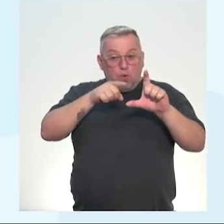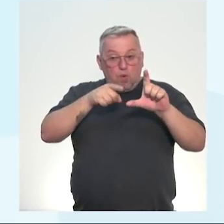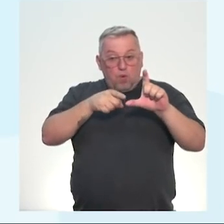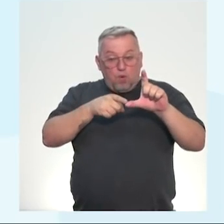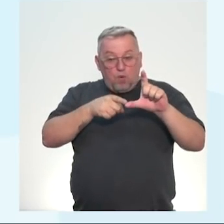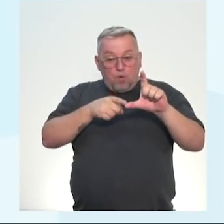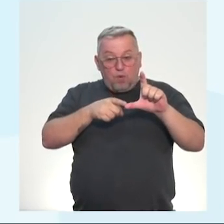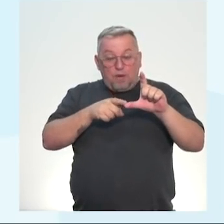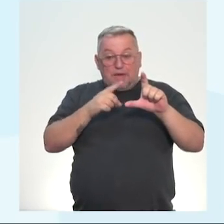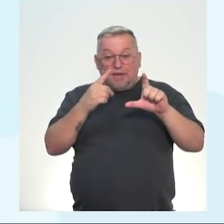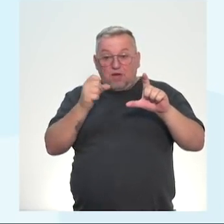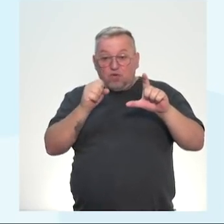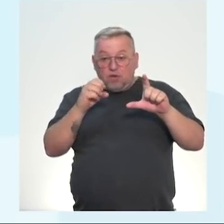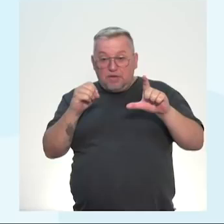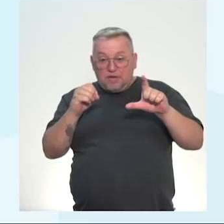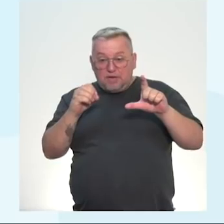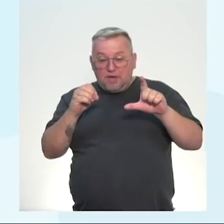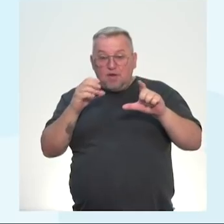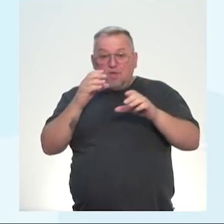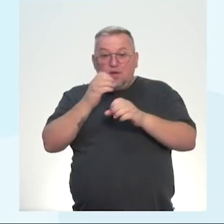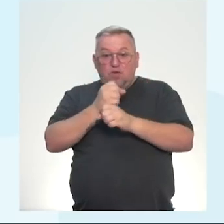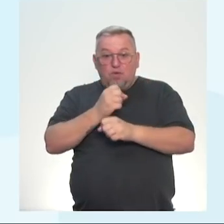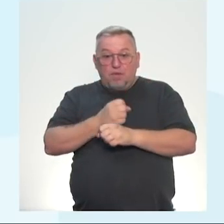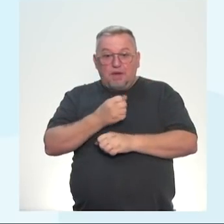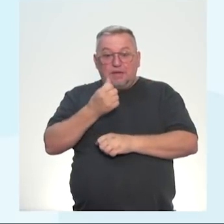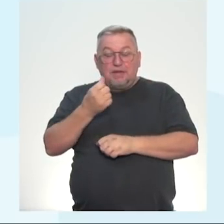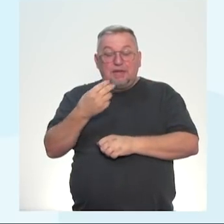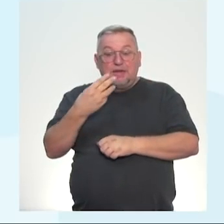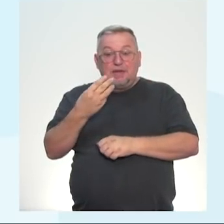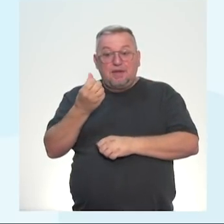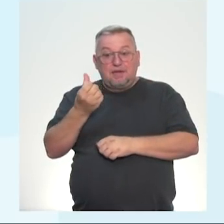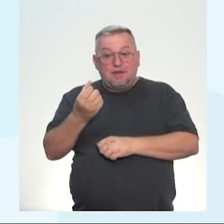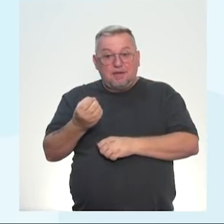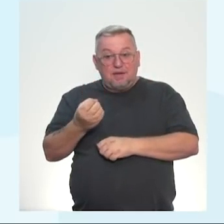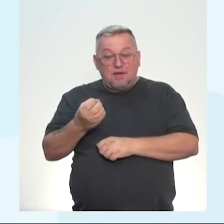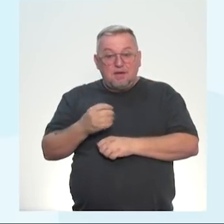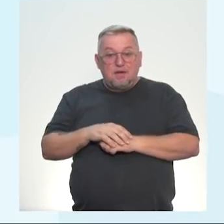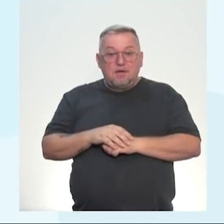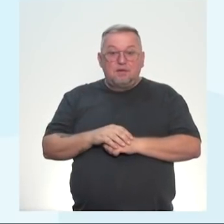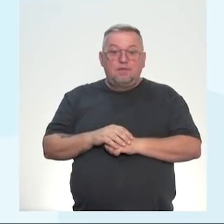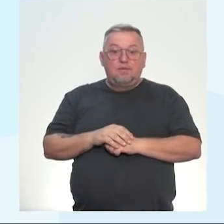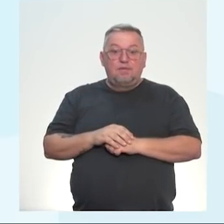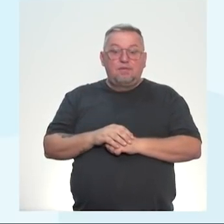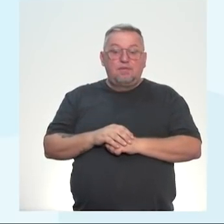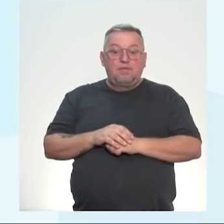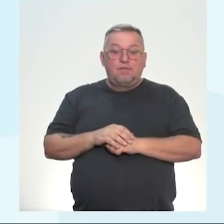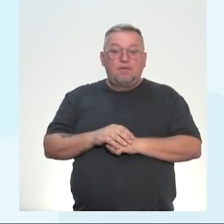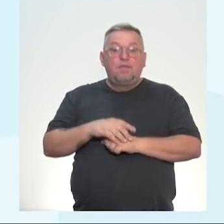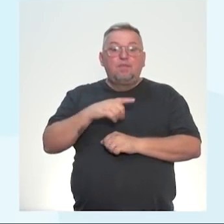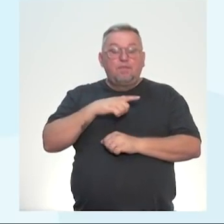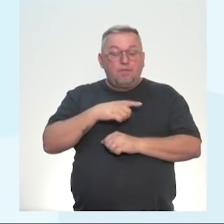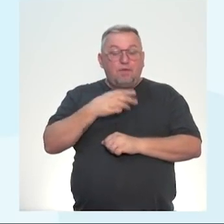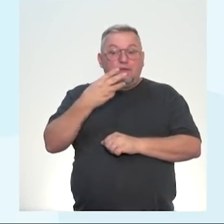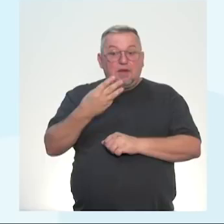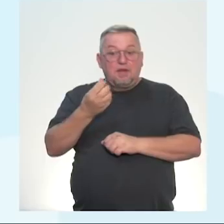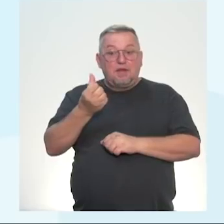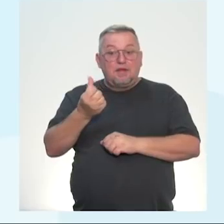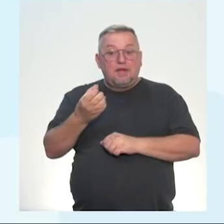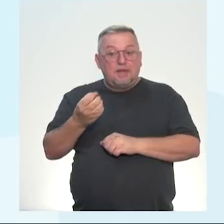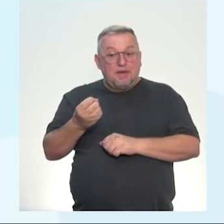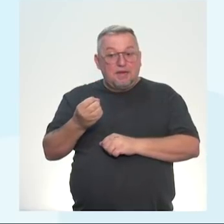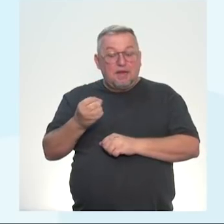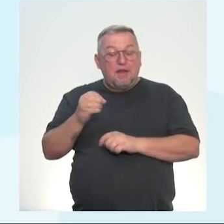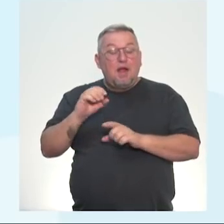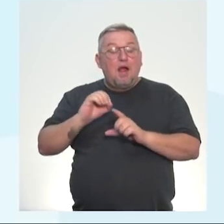é 180, se eu formar com 2 triângulos, eu formo lá um quadrilátero, então eu vou ter